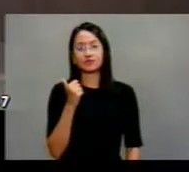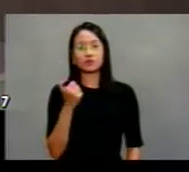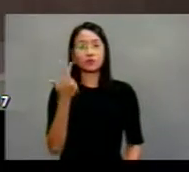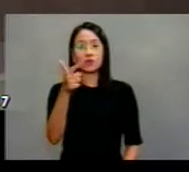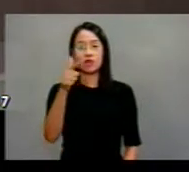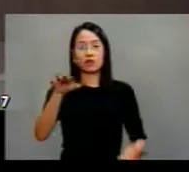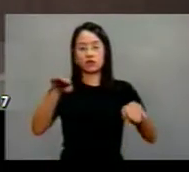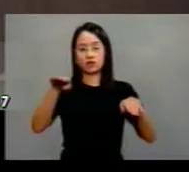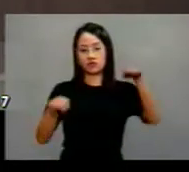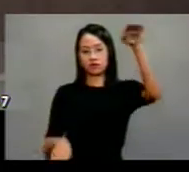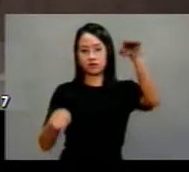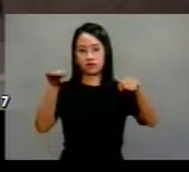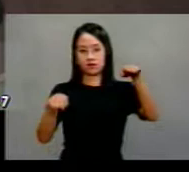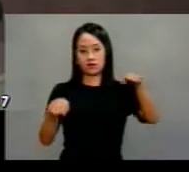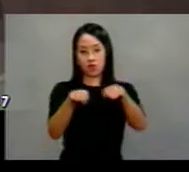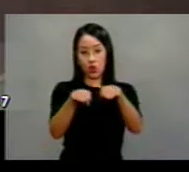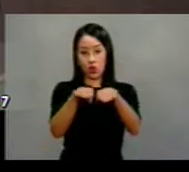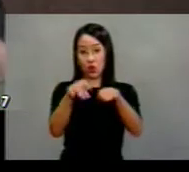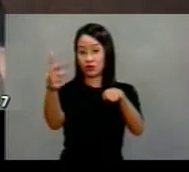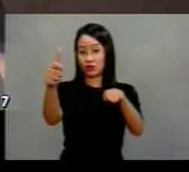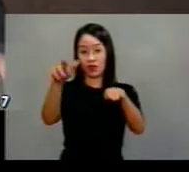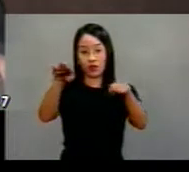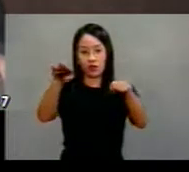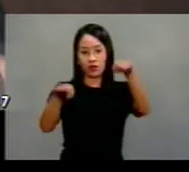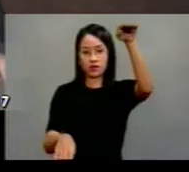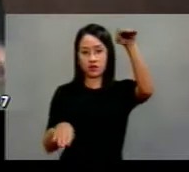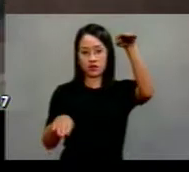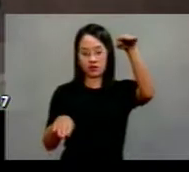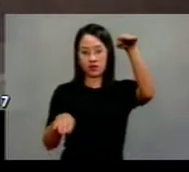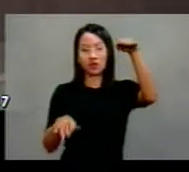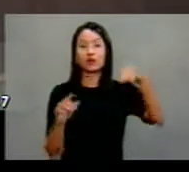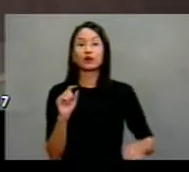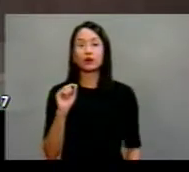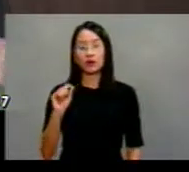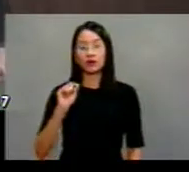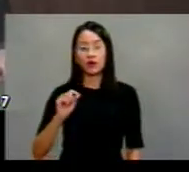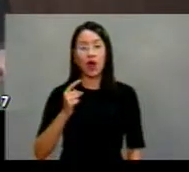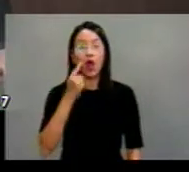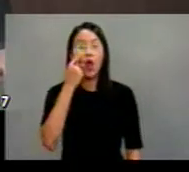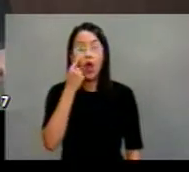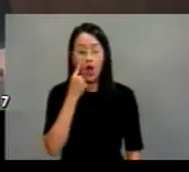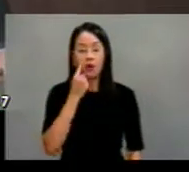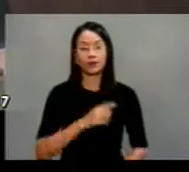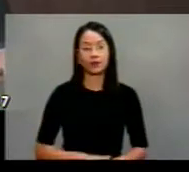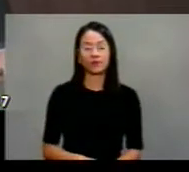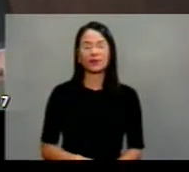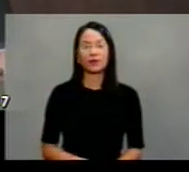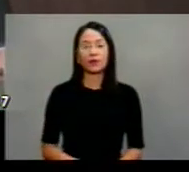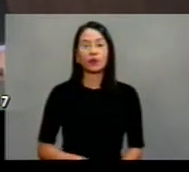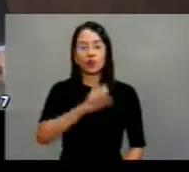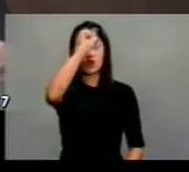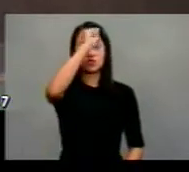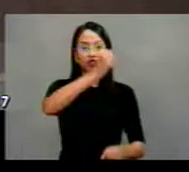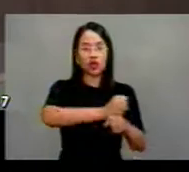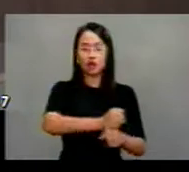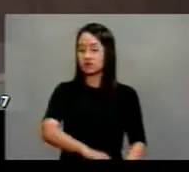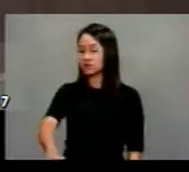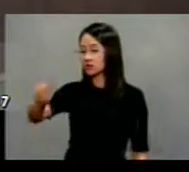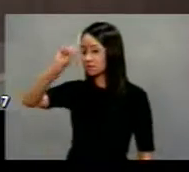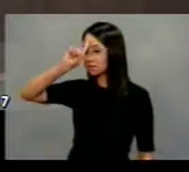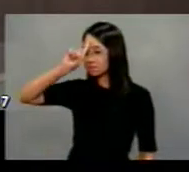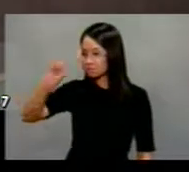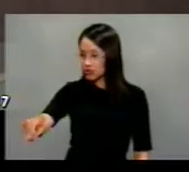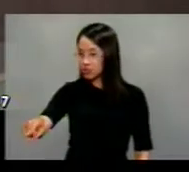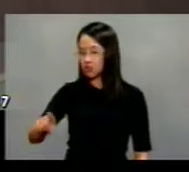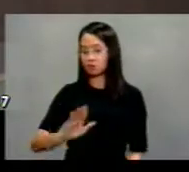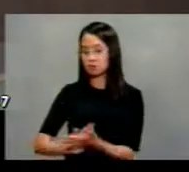O peso do trabalho, o peso do capital. O capital está dizendo agora sim ao trabalho, olha, o que eu impor vale mais do que o que a